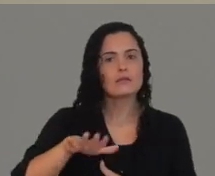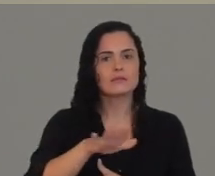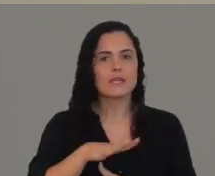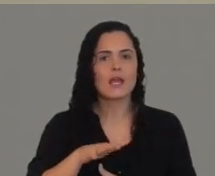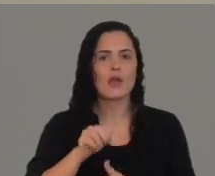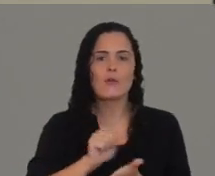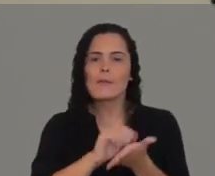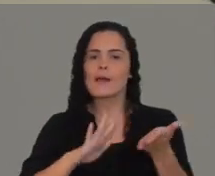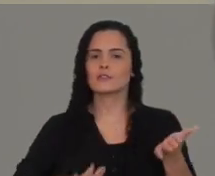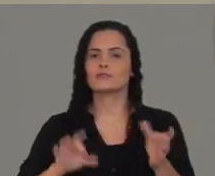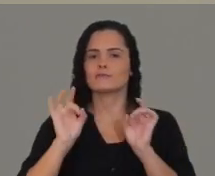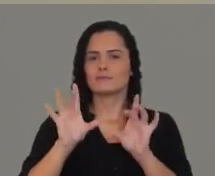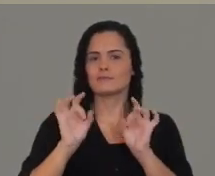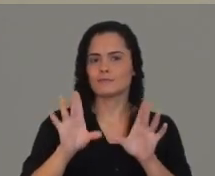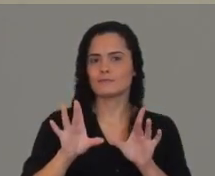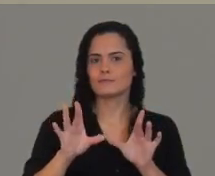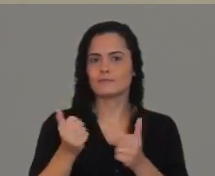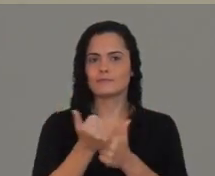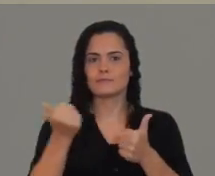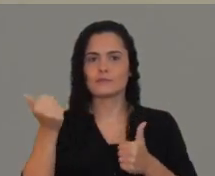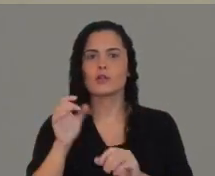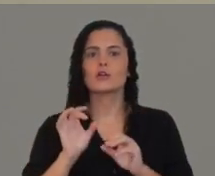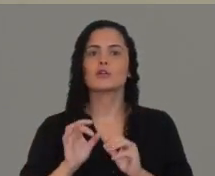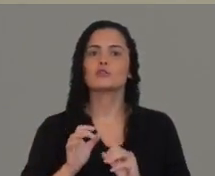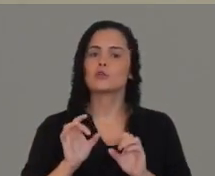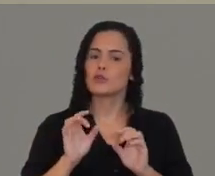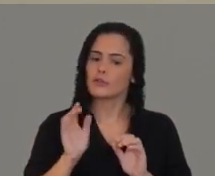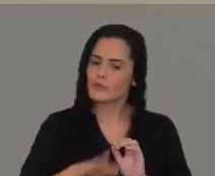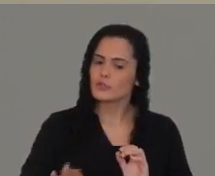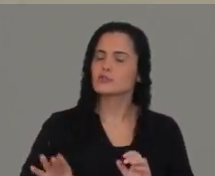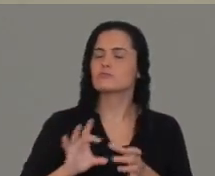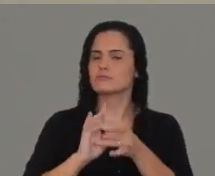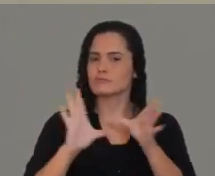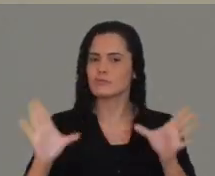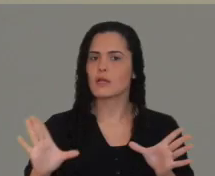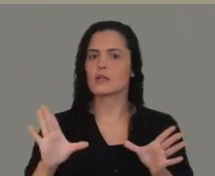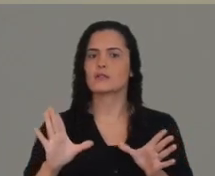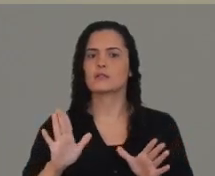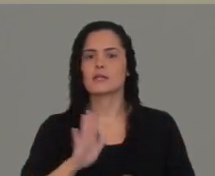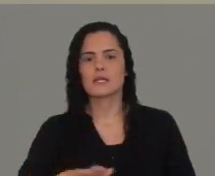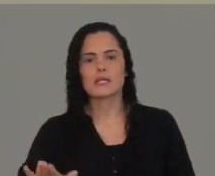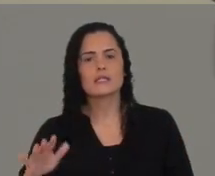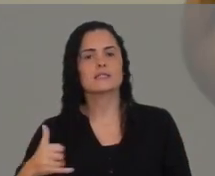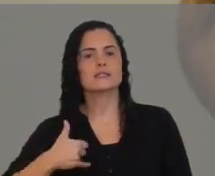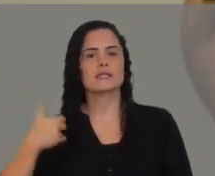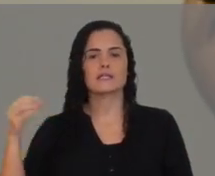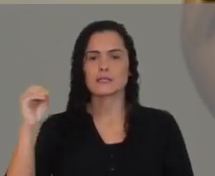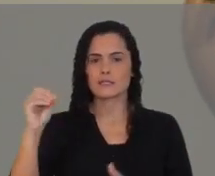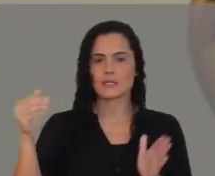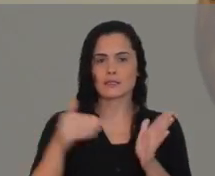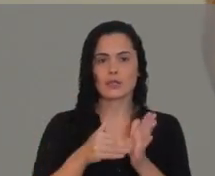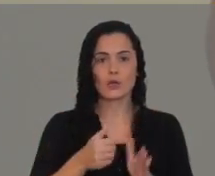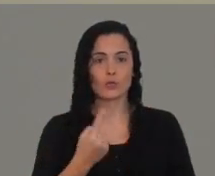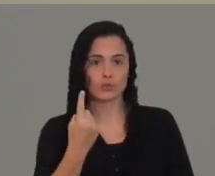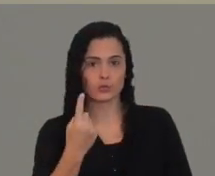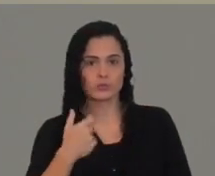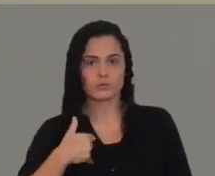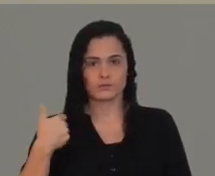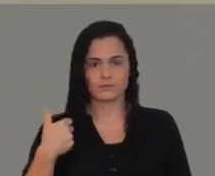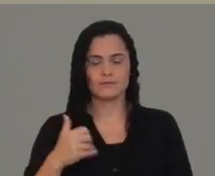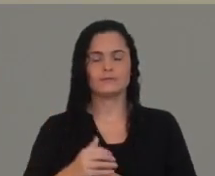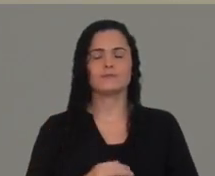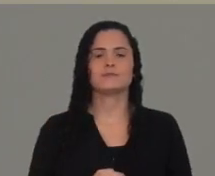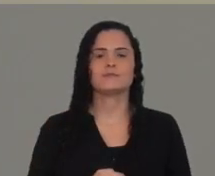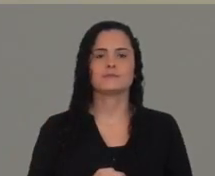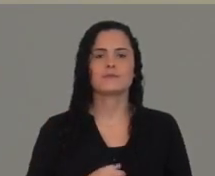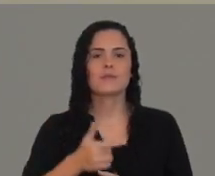uma atividade especial. O módulo estará aberto para crianças de 0 a 1 ano de idade. Ei, mulherada, vocês não podem perder